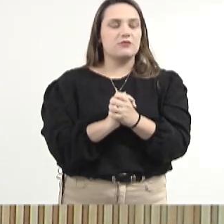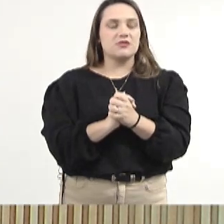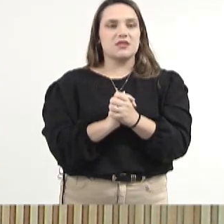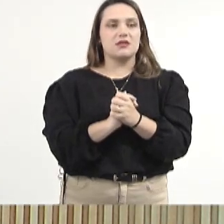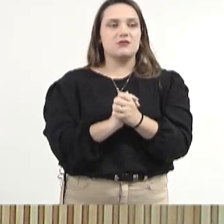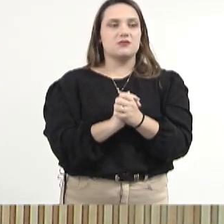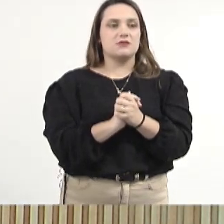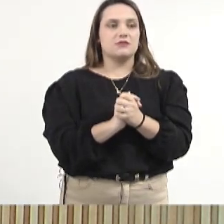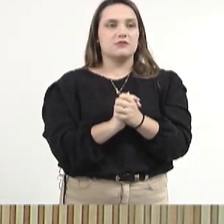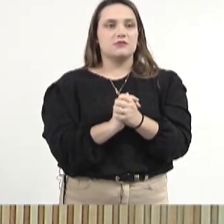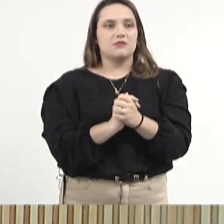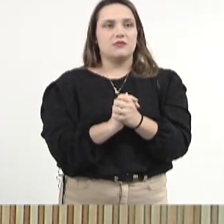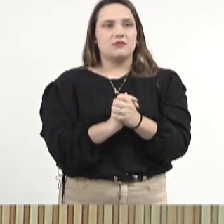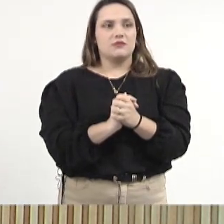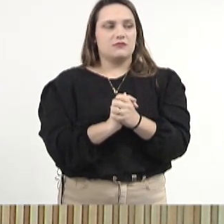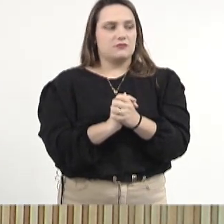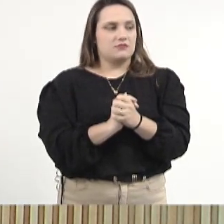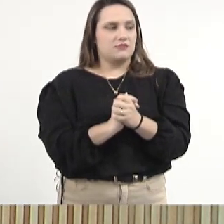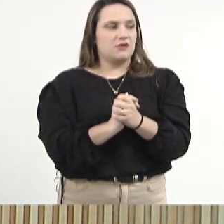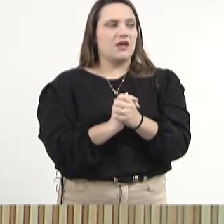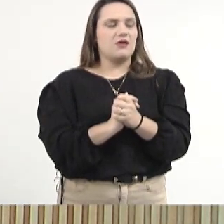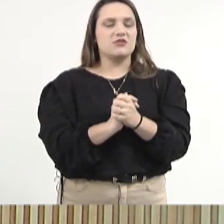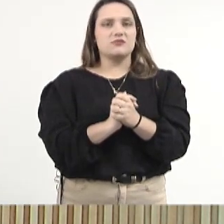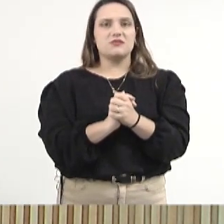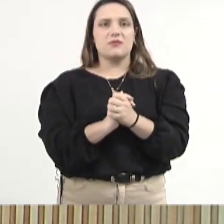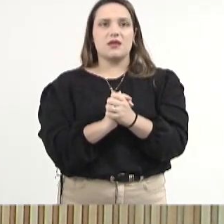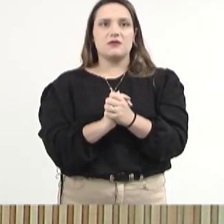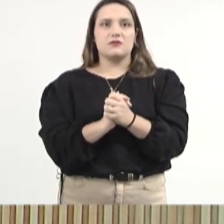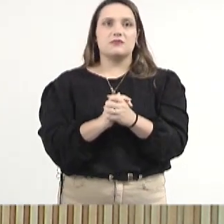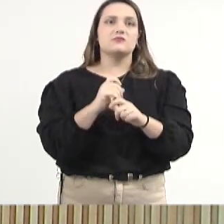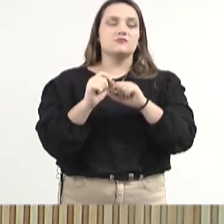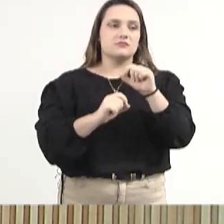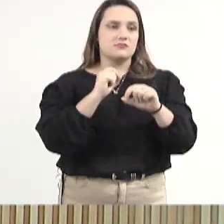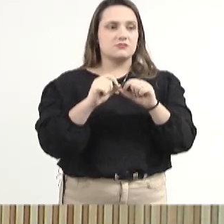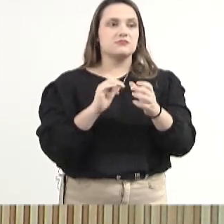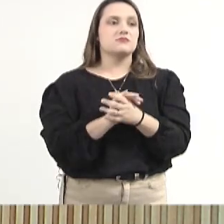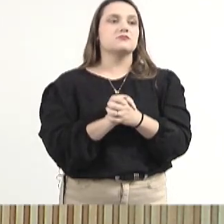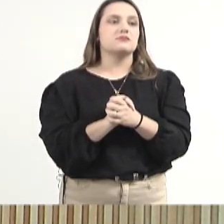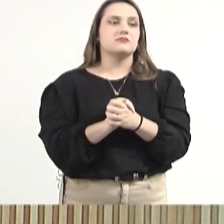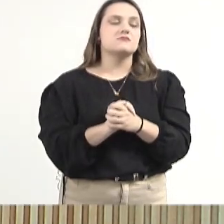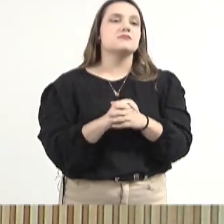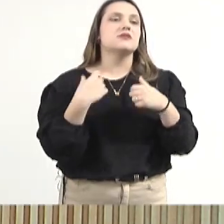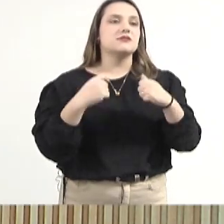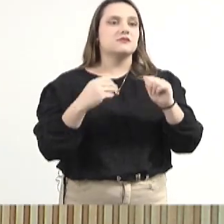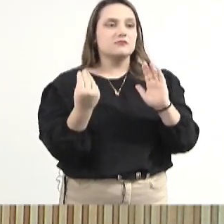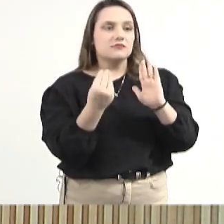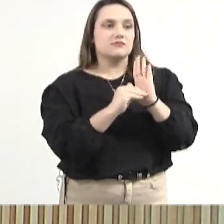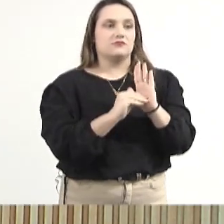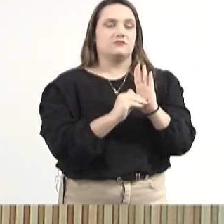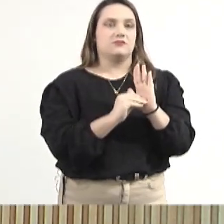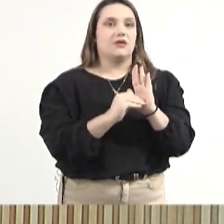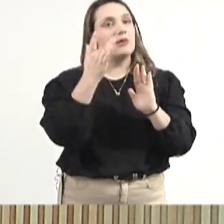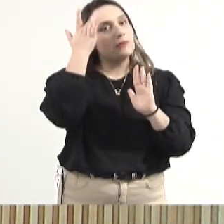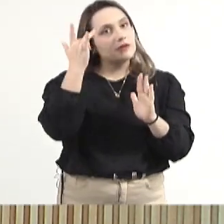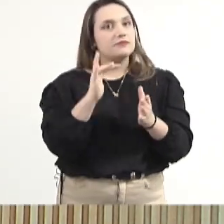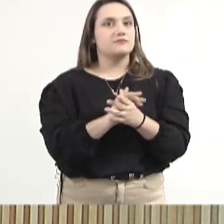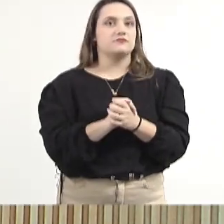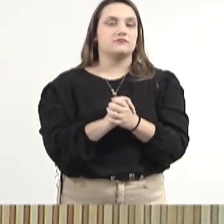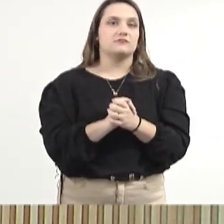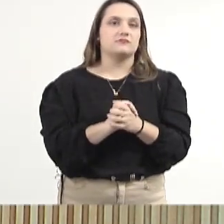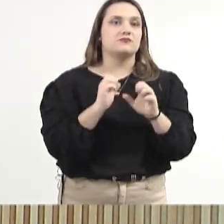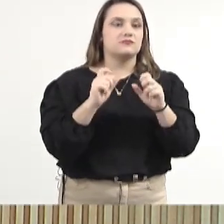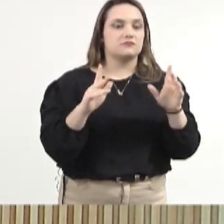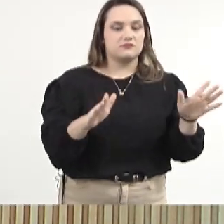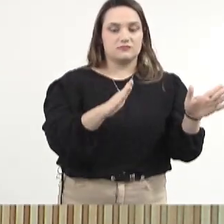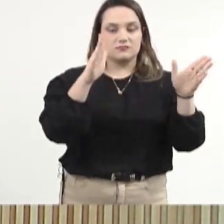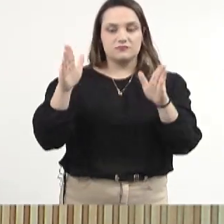aprovado em primeira discussão, mais uma vez, vai para análise das comissões de mérito, também deve ser incluído na ordem do dia de amanhã. Vamos para o